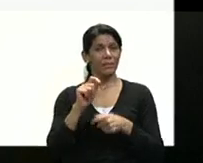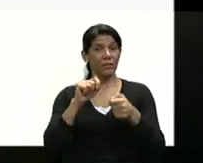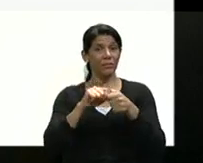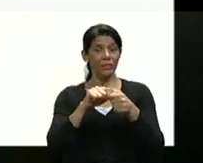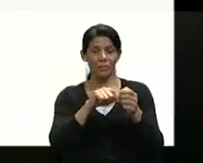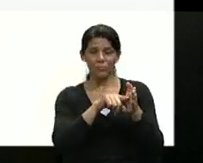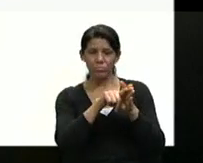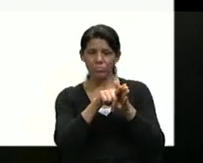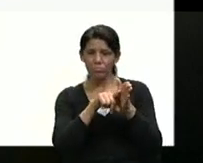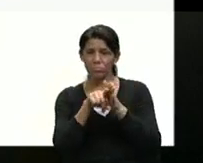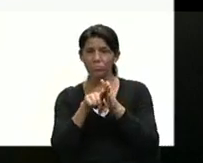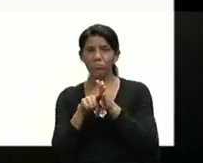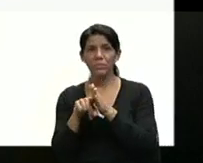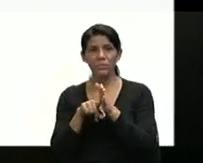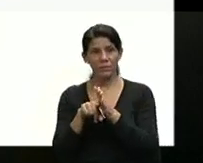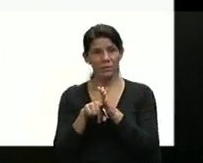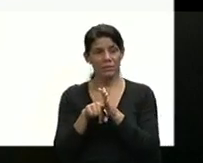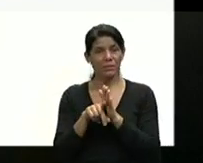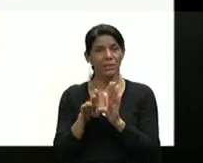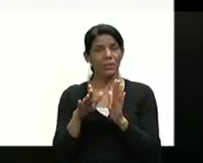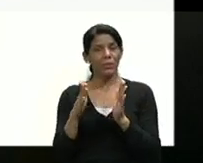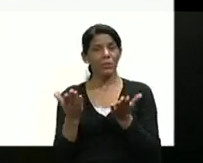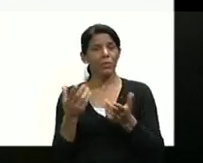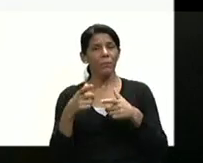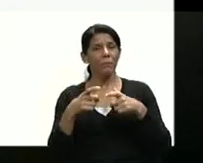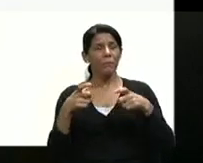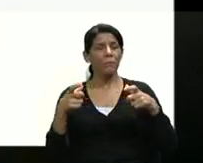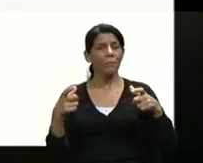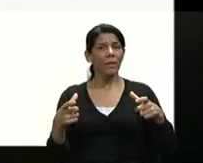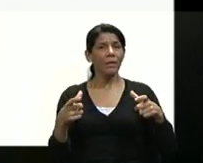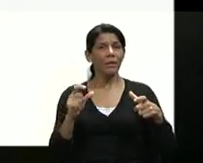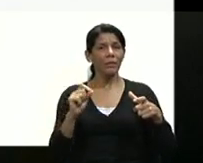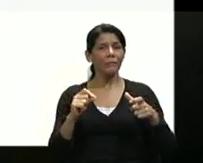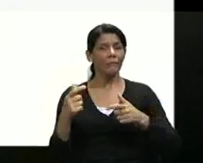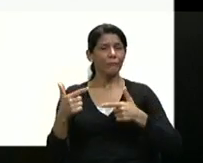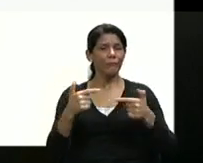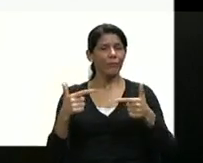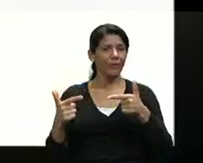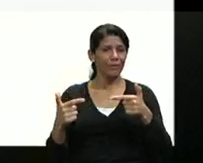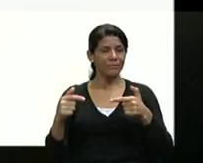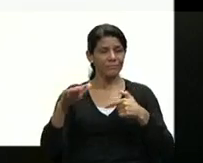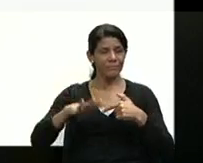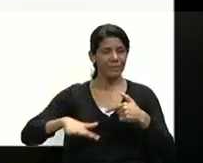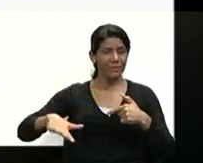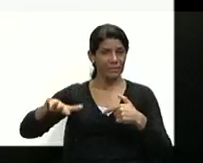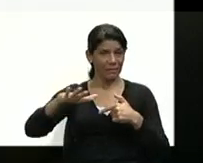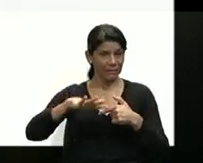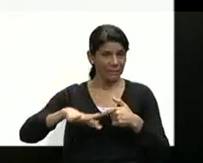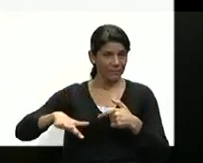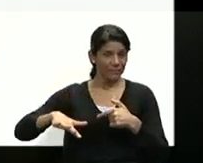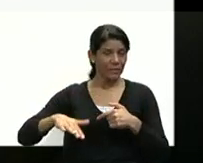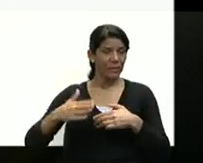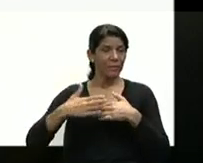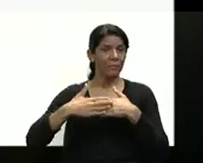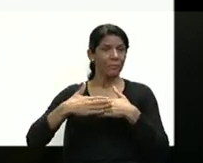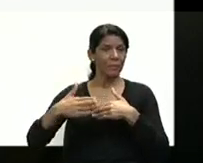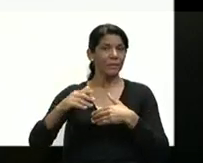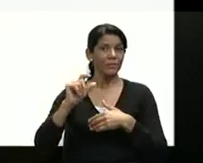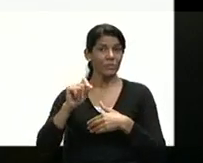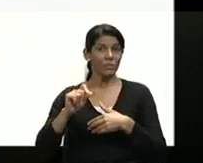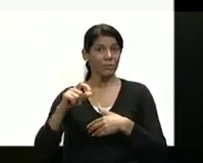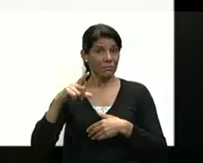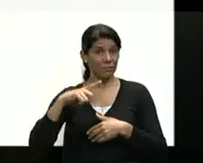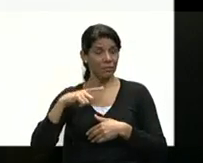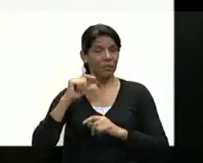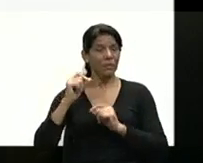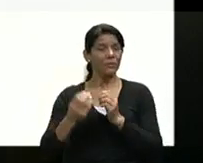um levantamento de qual é o maior índice de violência naquela região. A partir daí,